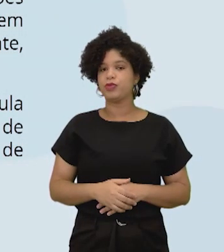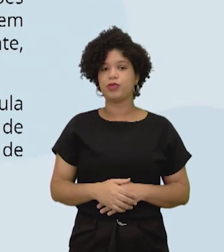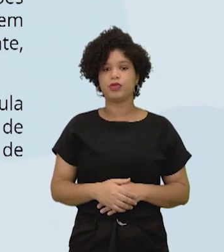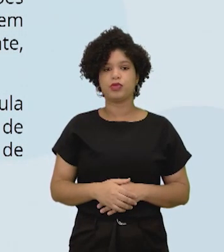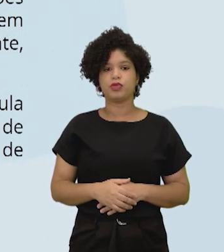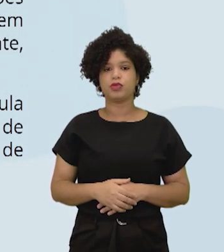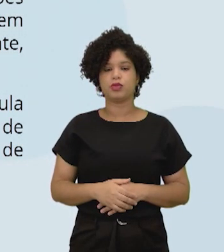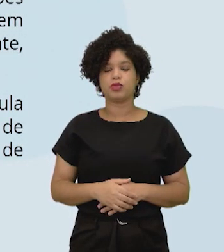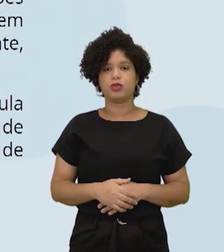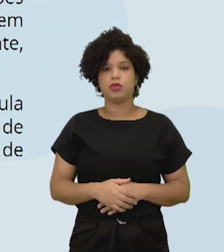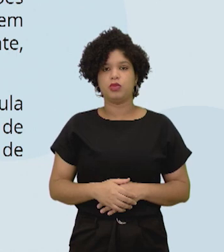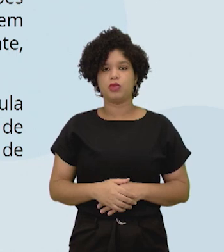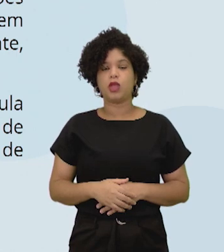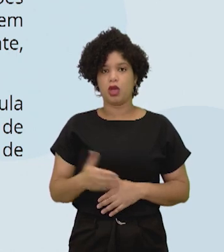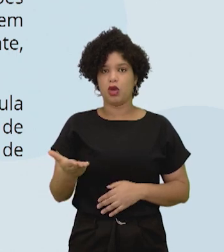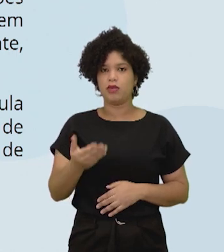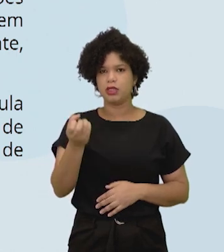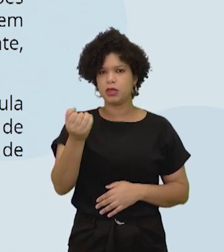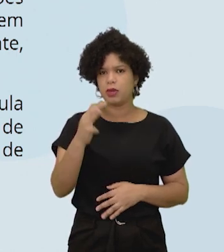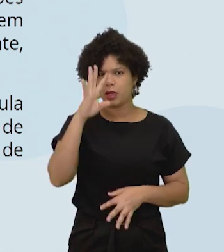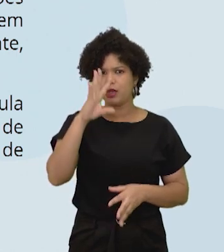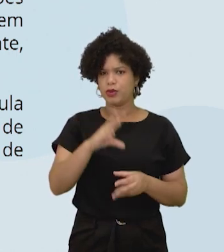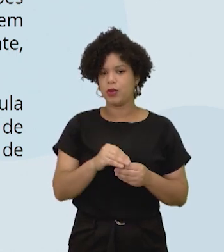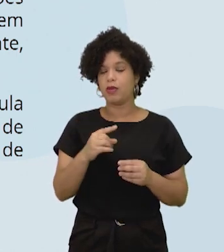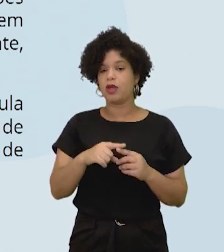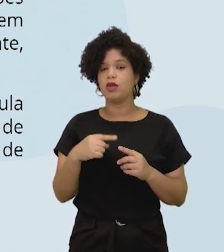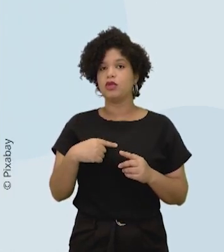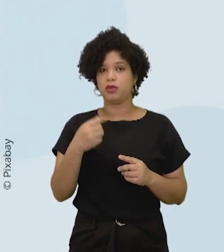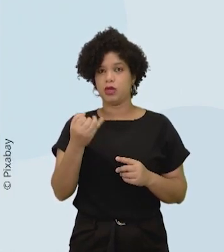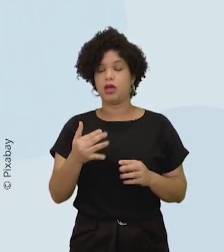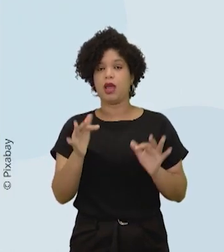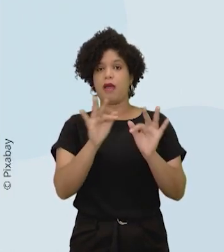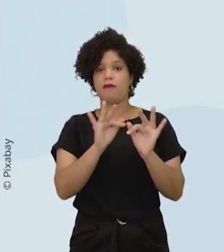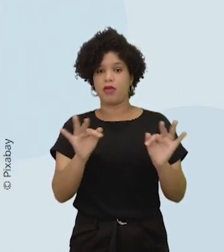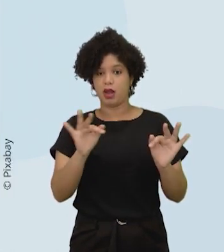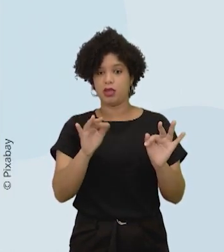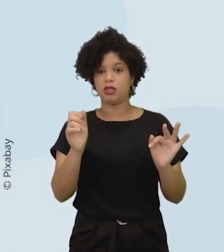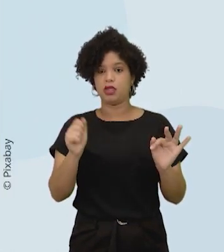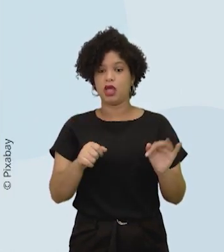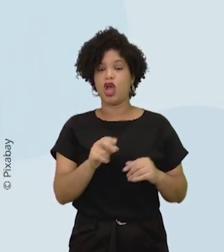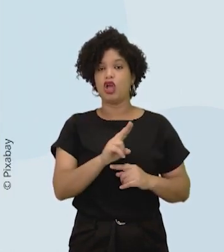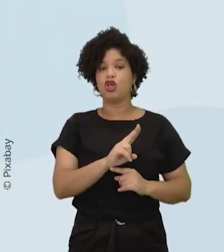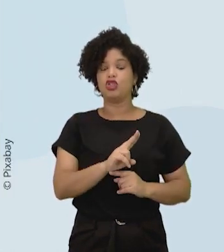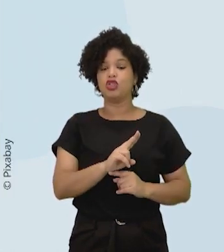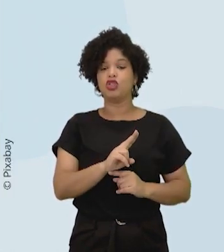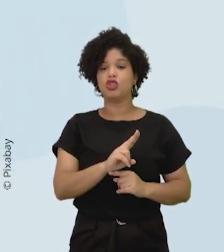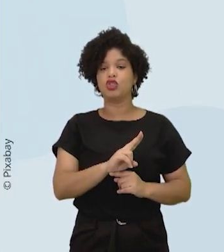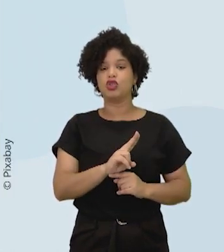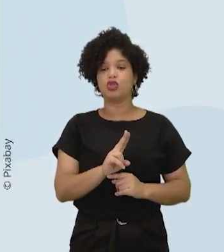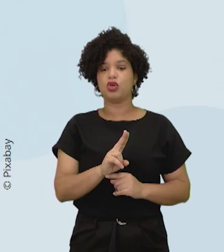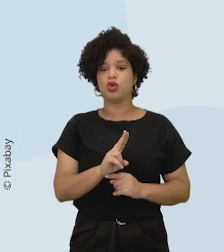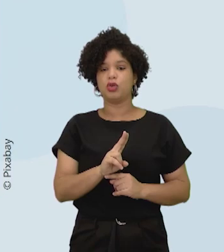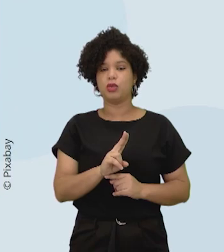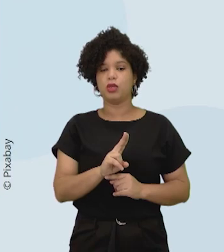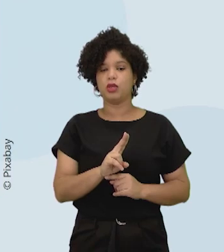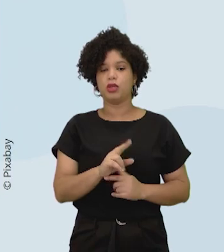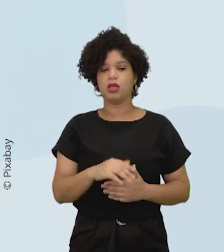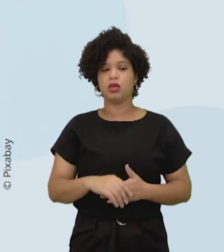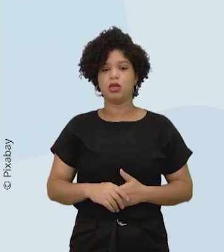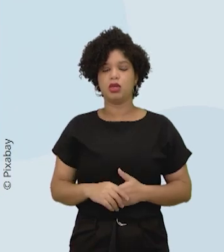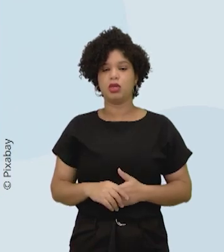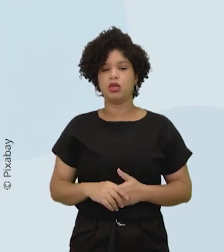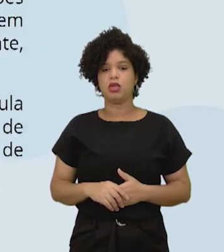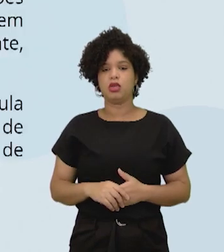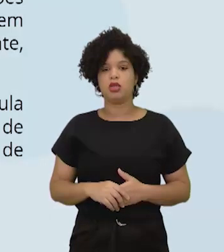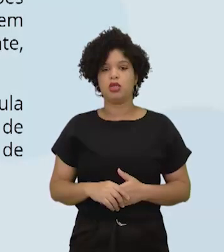ó. Primeiro a gente tem que falar que as frases elas podem ser nominais, e aí eu preciso pôr um lapisinho aqui, né? Porque eu não pus, deixa eu passar